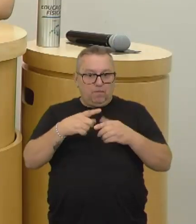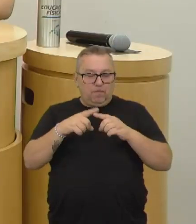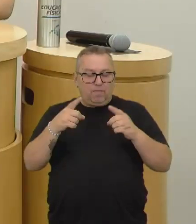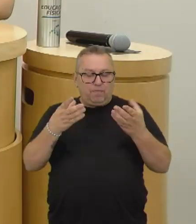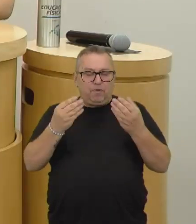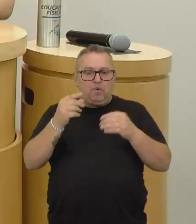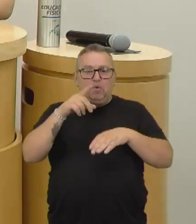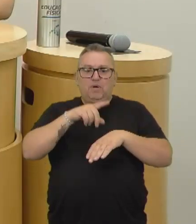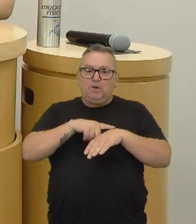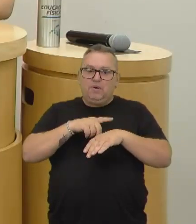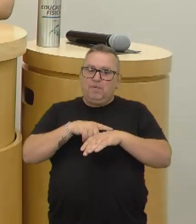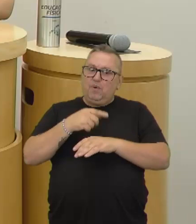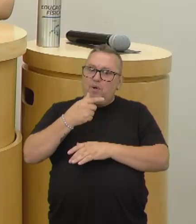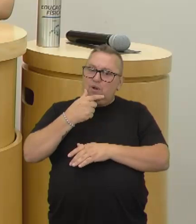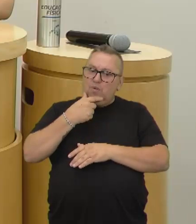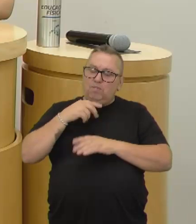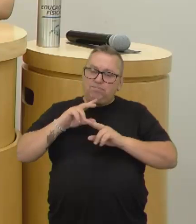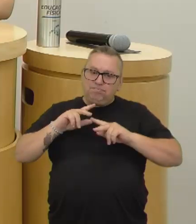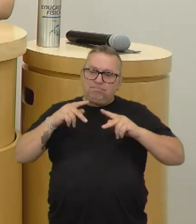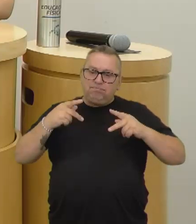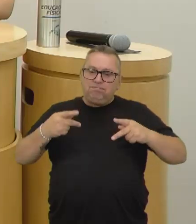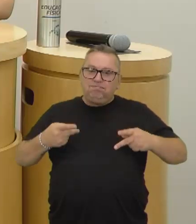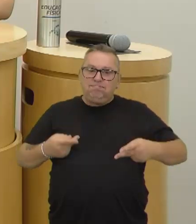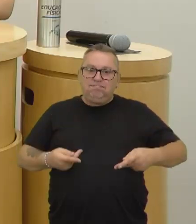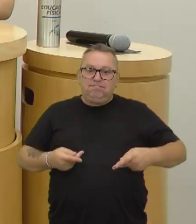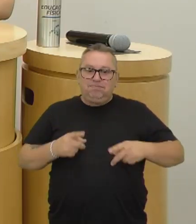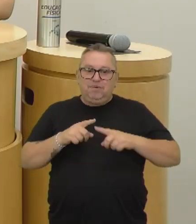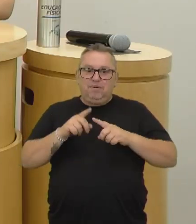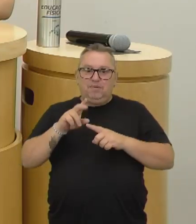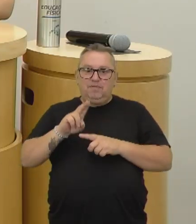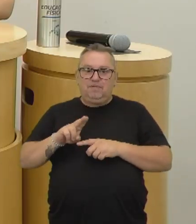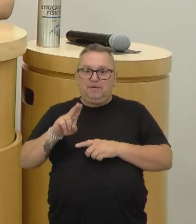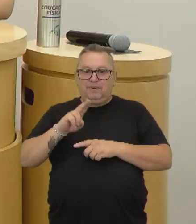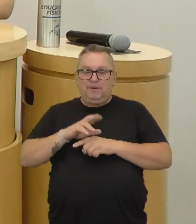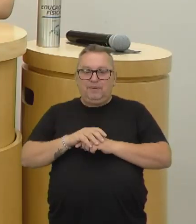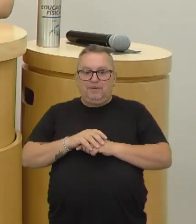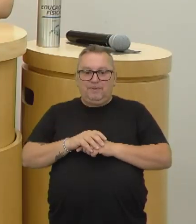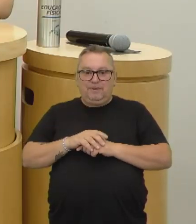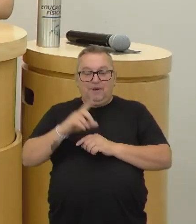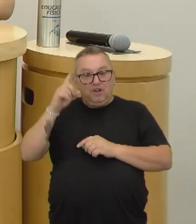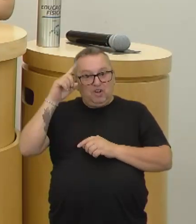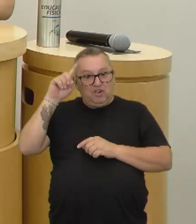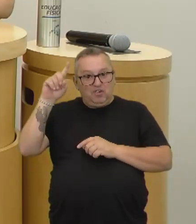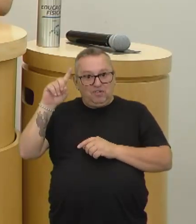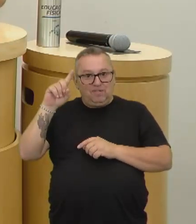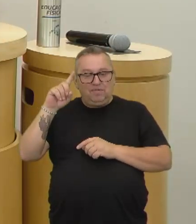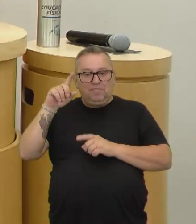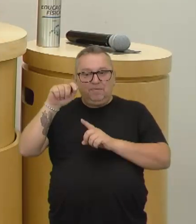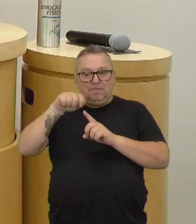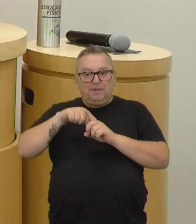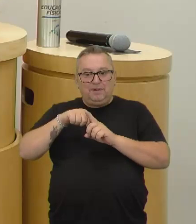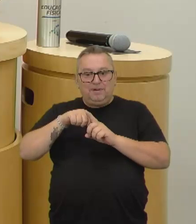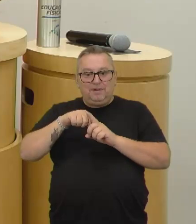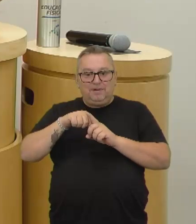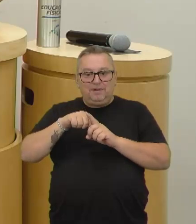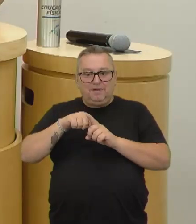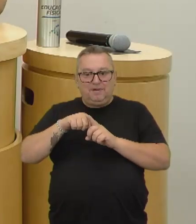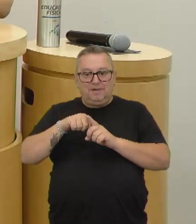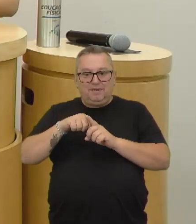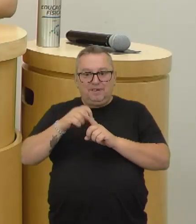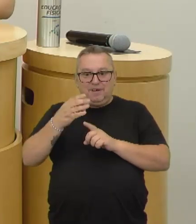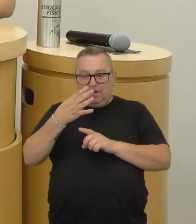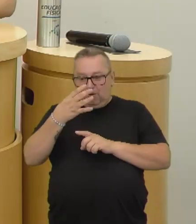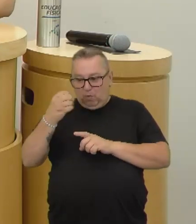de muito tempo que o homem, né, o ser humano, aí, em um fator de minutos, horas, dias, né, meses. 400 anos para